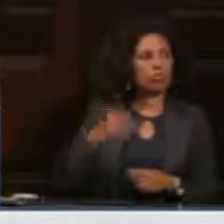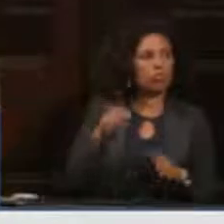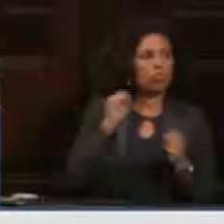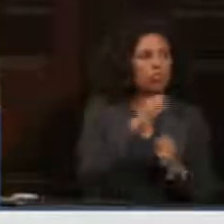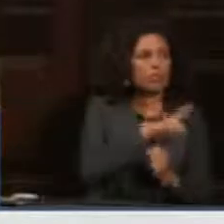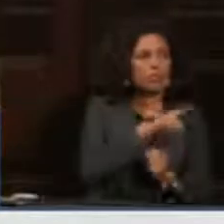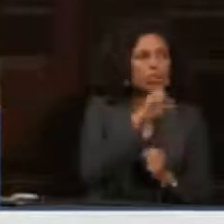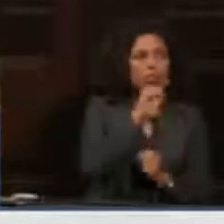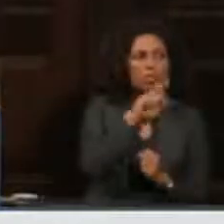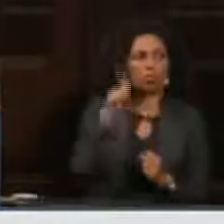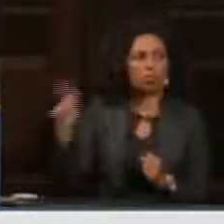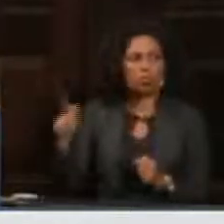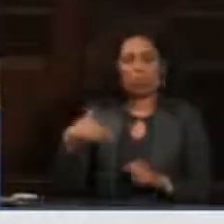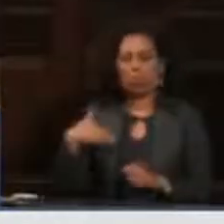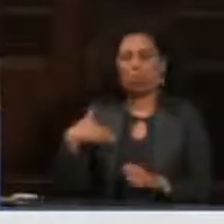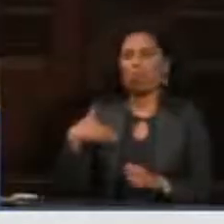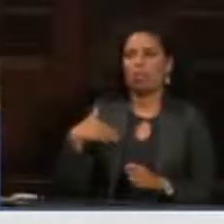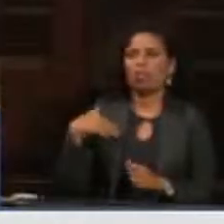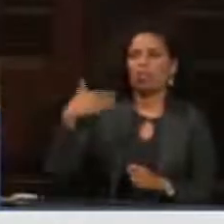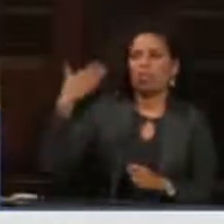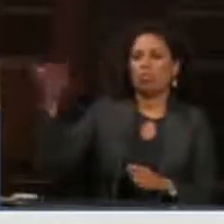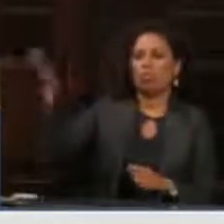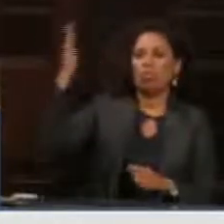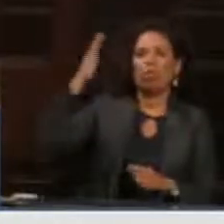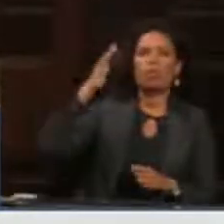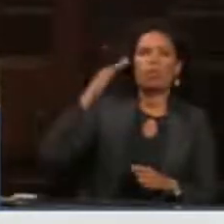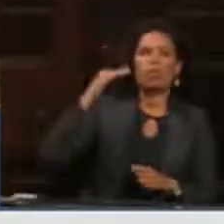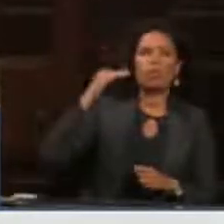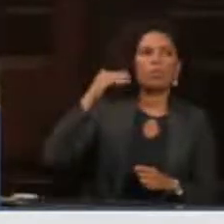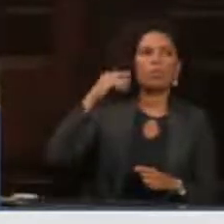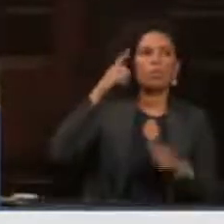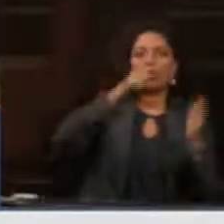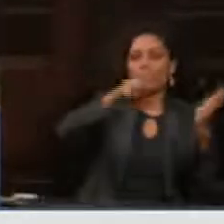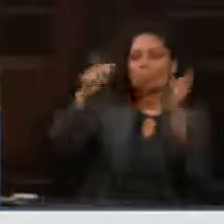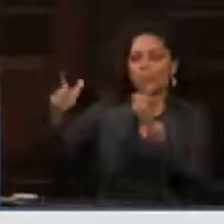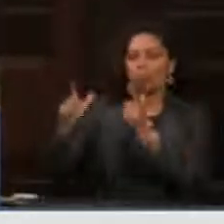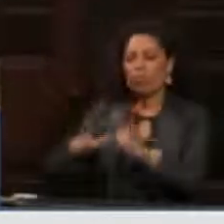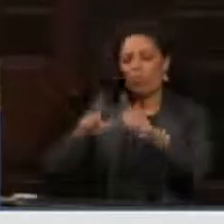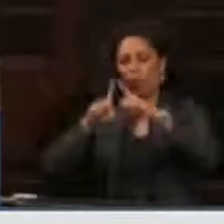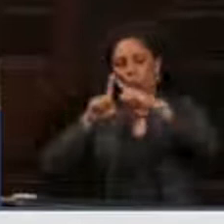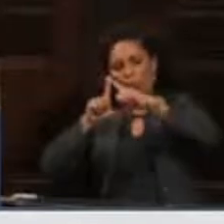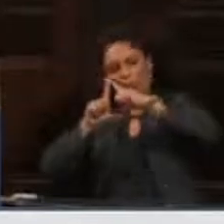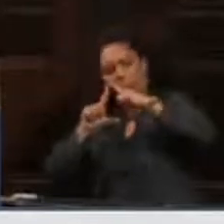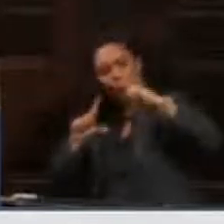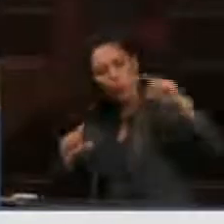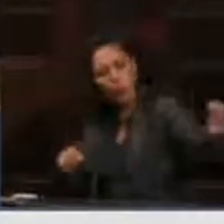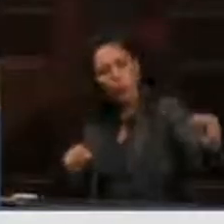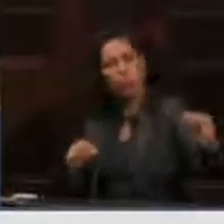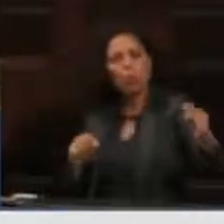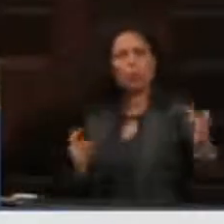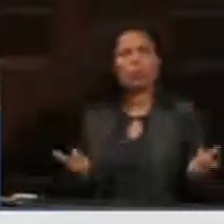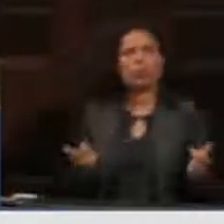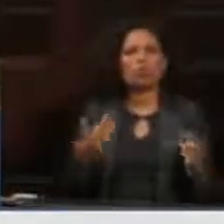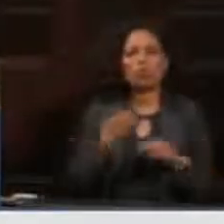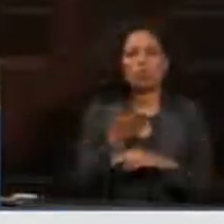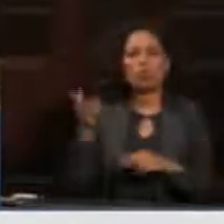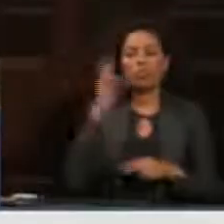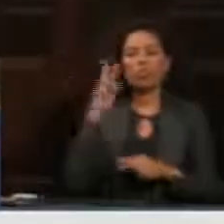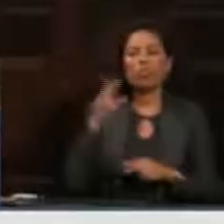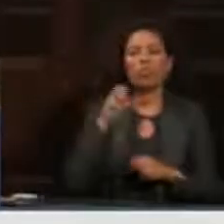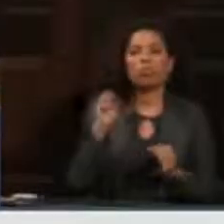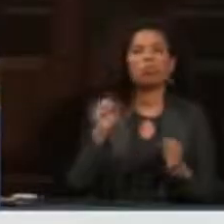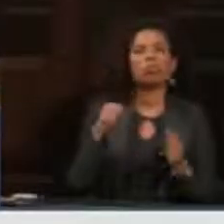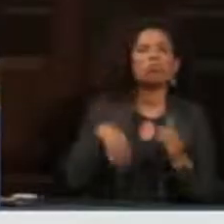para ir para o jogo, sai da Baixada para ir para o jogo, sai de vários lugares do subúrbio, sai da Zona Sul, sai da Gávea, sai de Ipanema, sai de